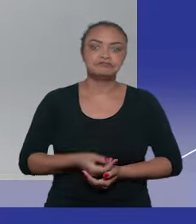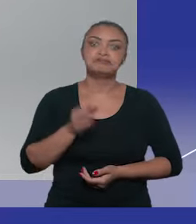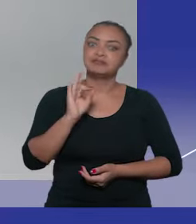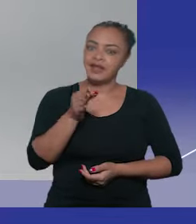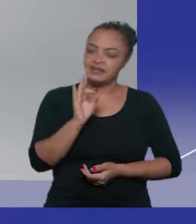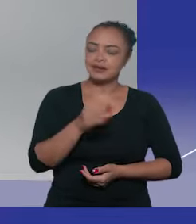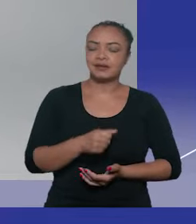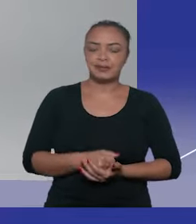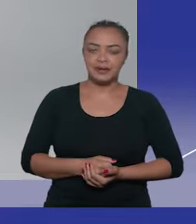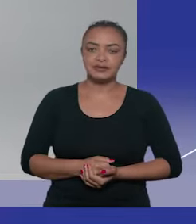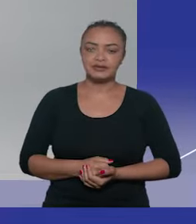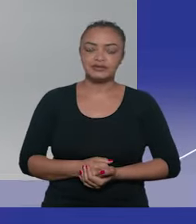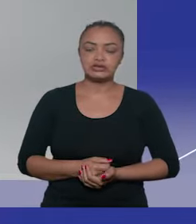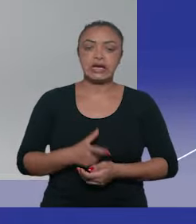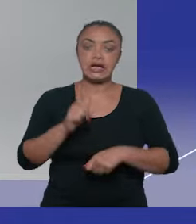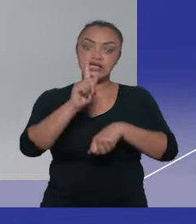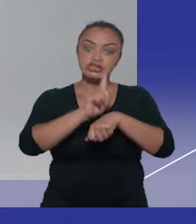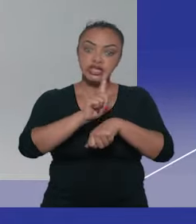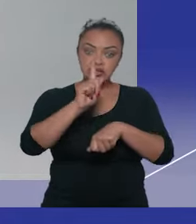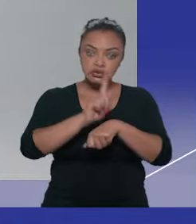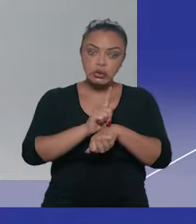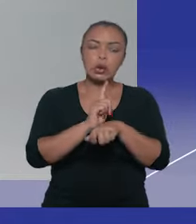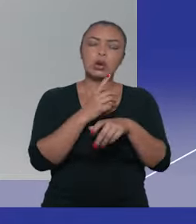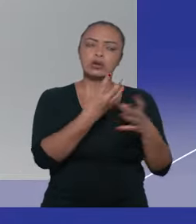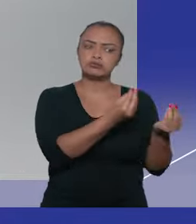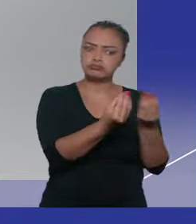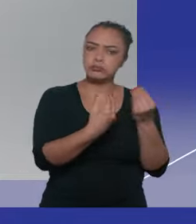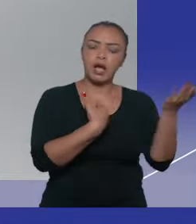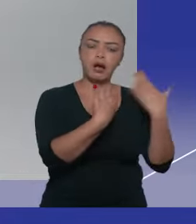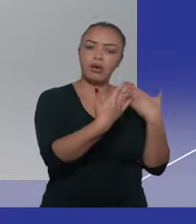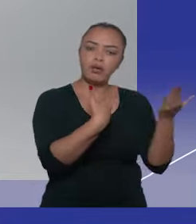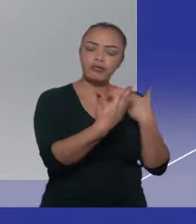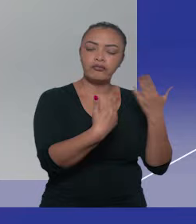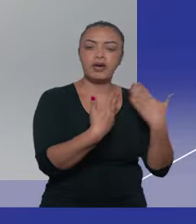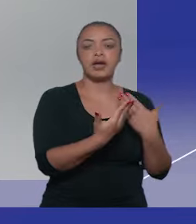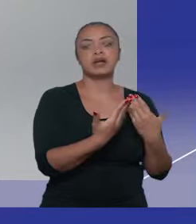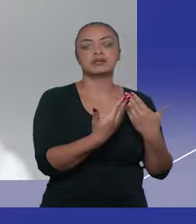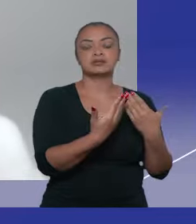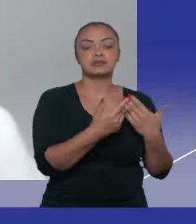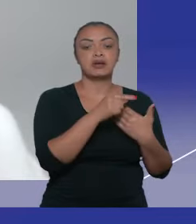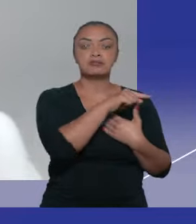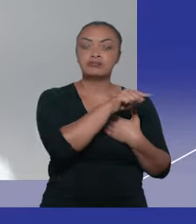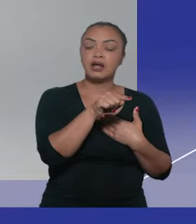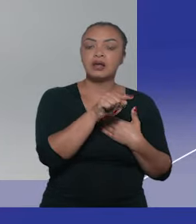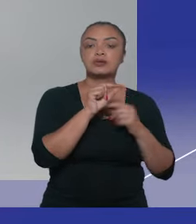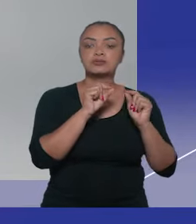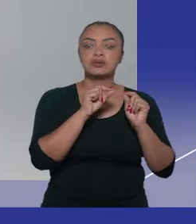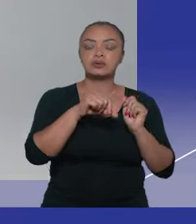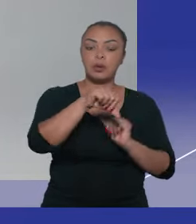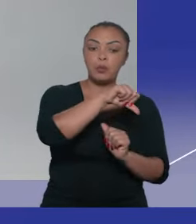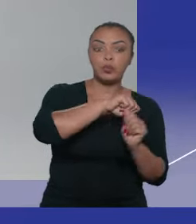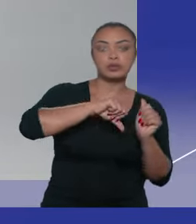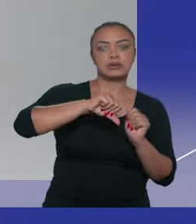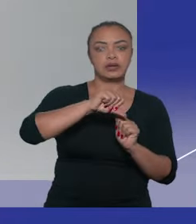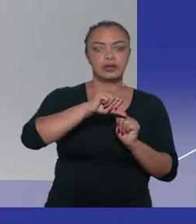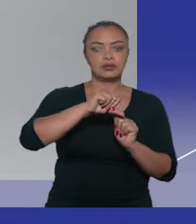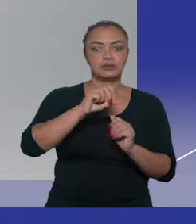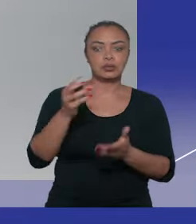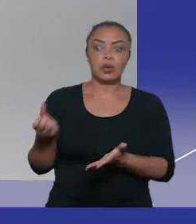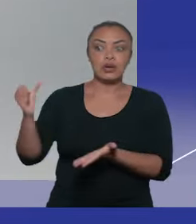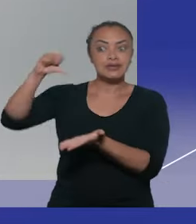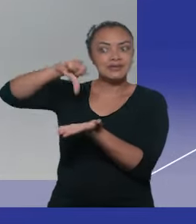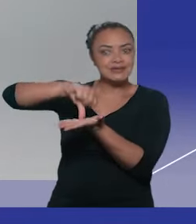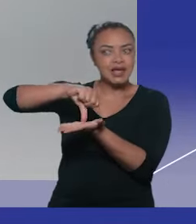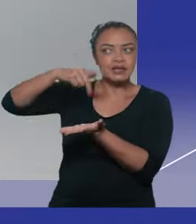Sim, exatamente. Tem muitos gestores que a gente conversa que estão mudando a sede